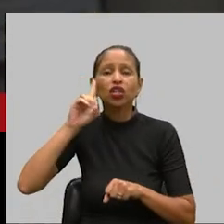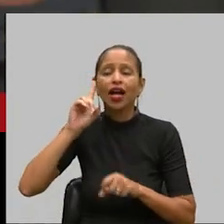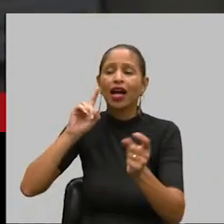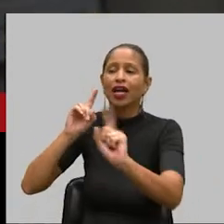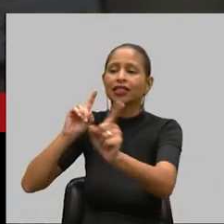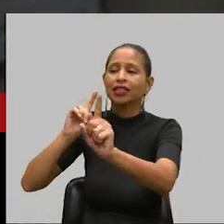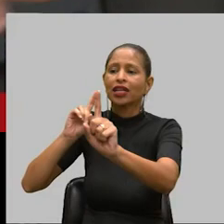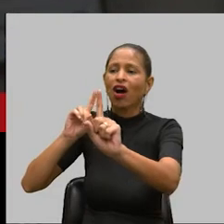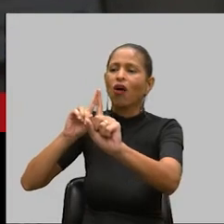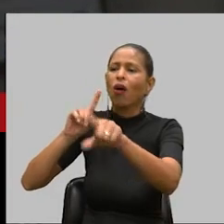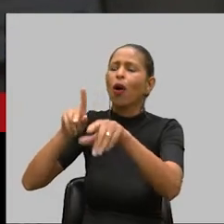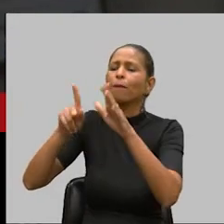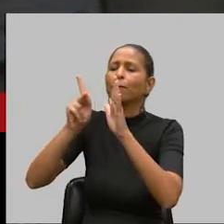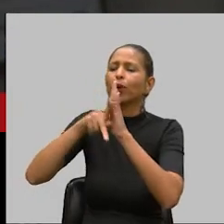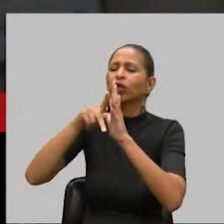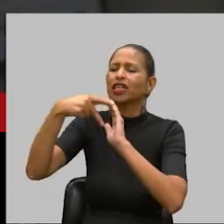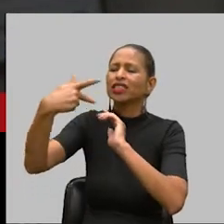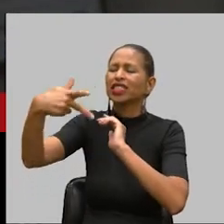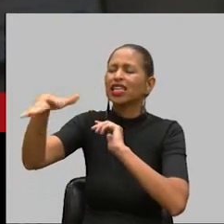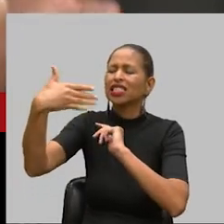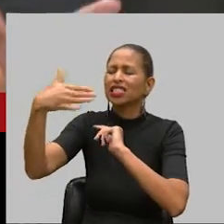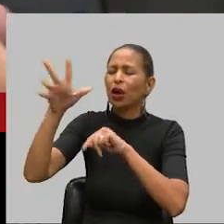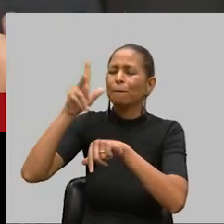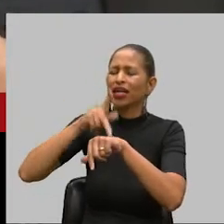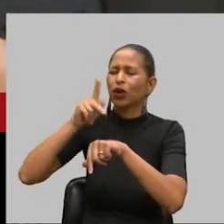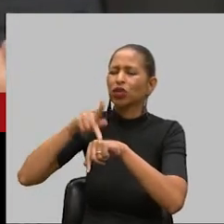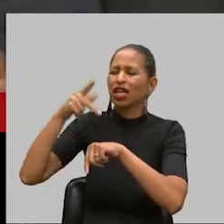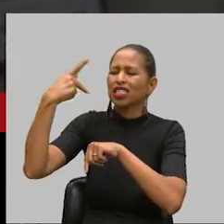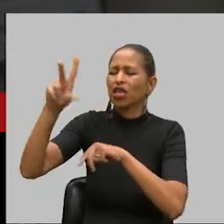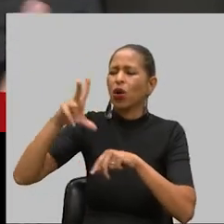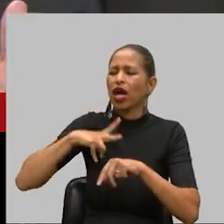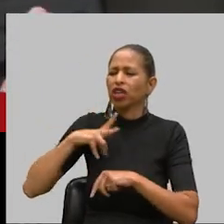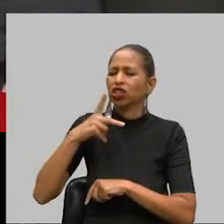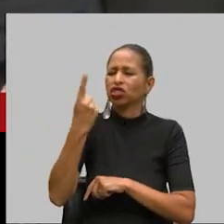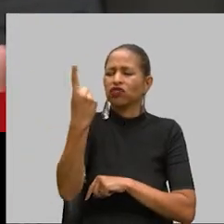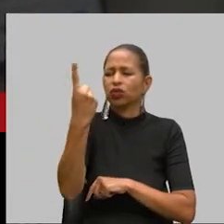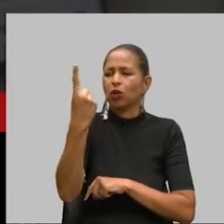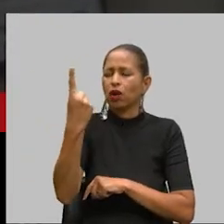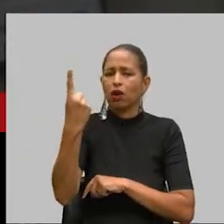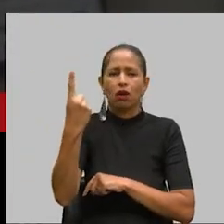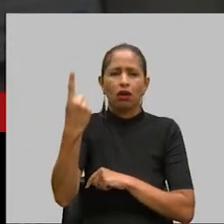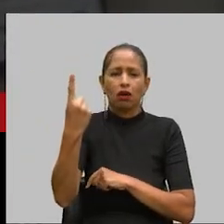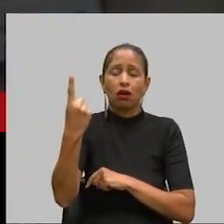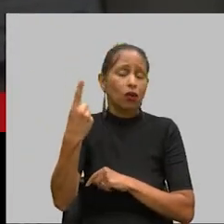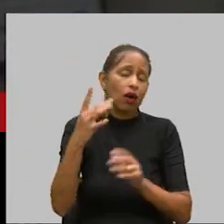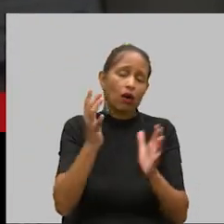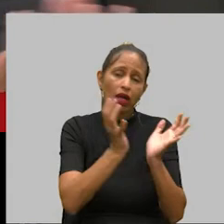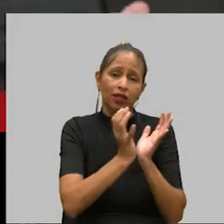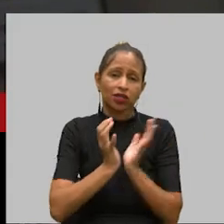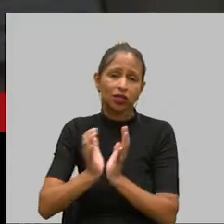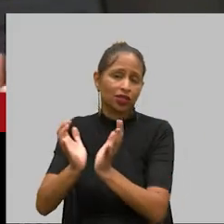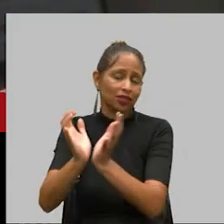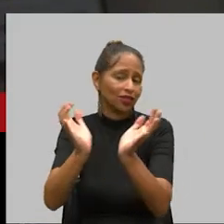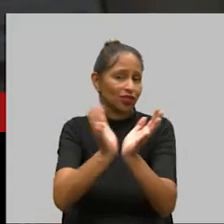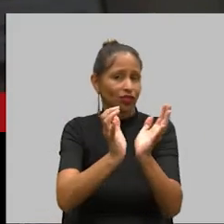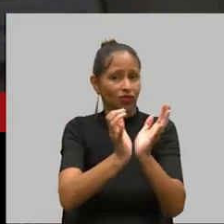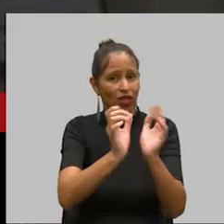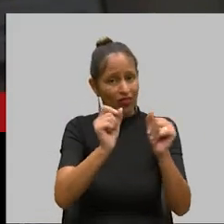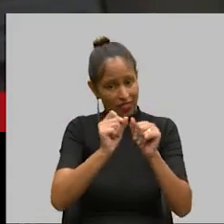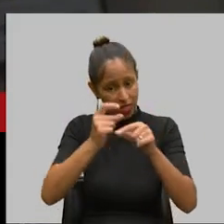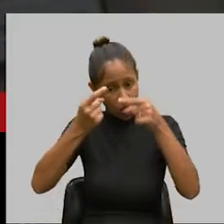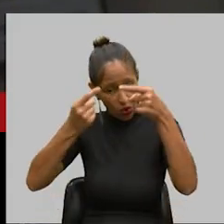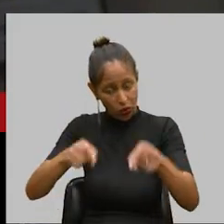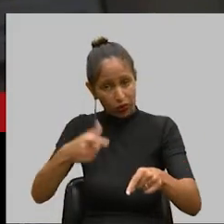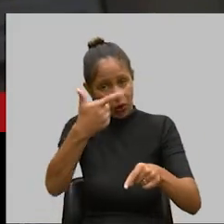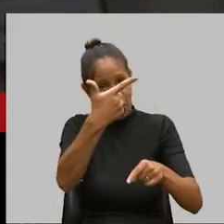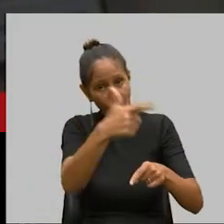faz seu projeto a pedagogia de projeto projeto individual mas não é projeto coletivo então fazer isso é lutar contra o